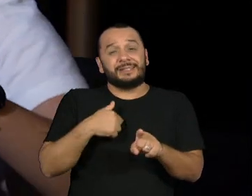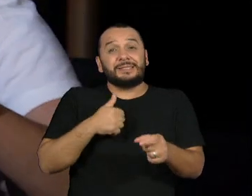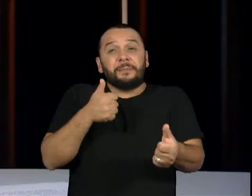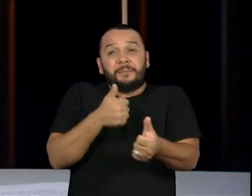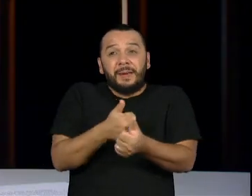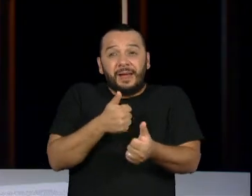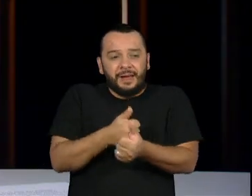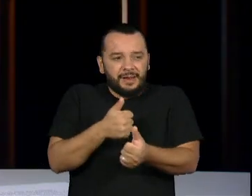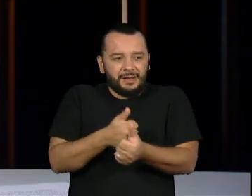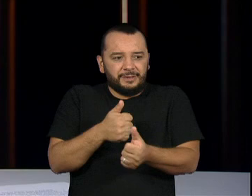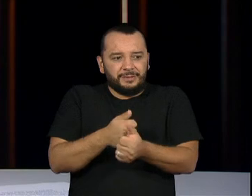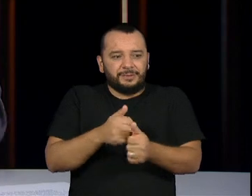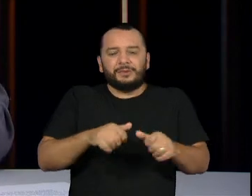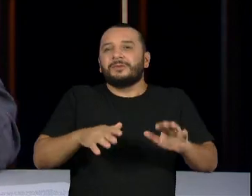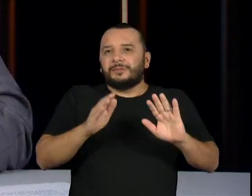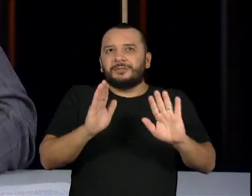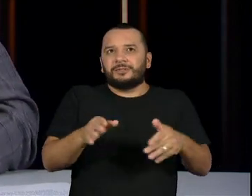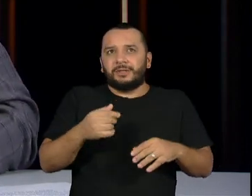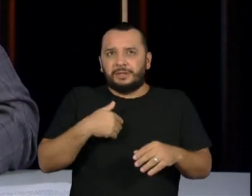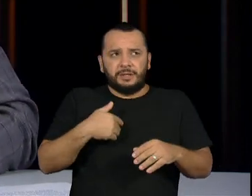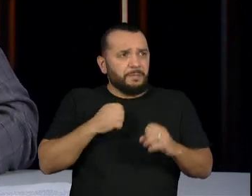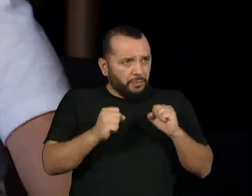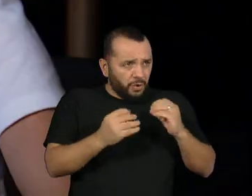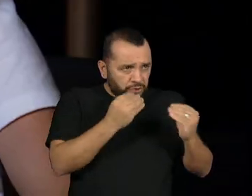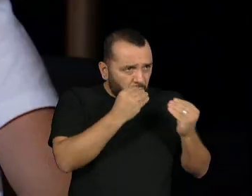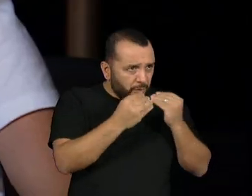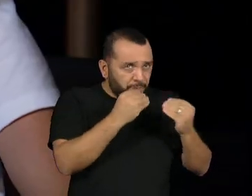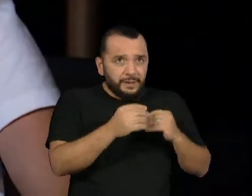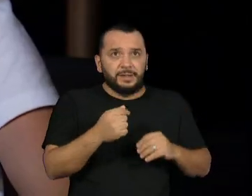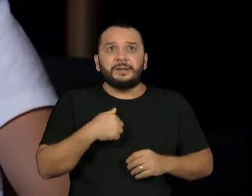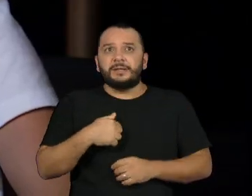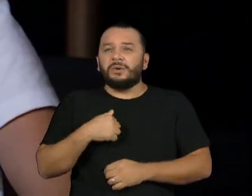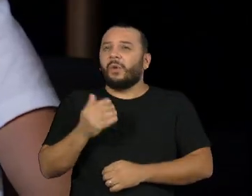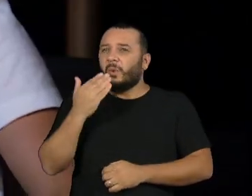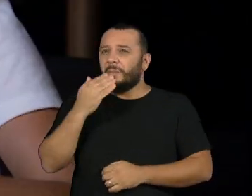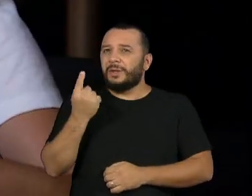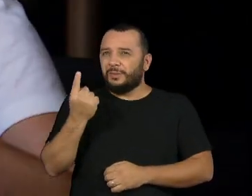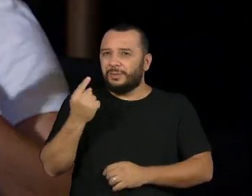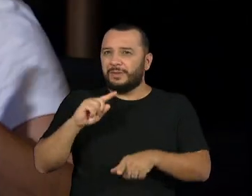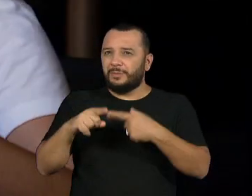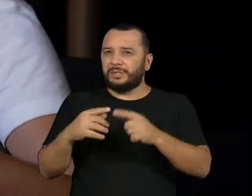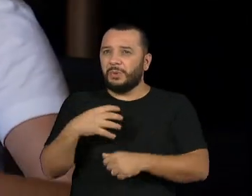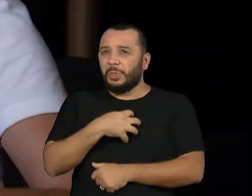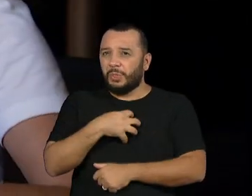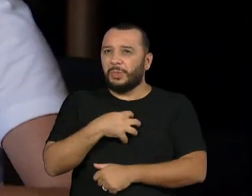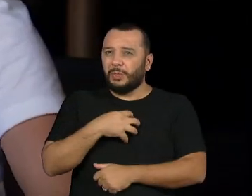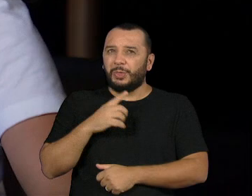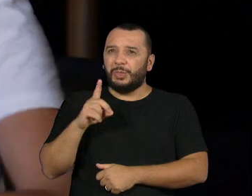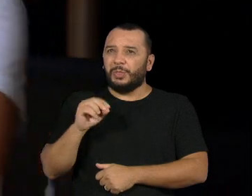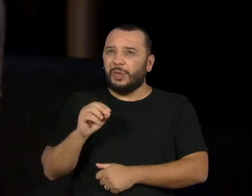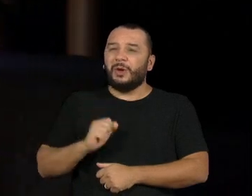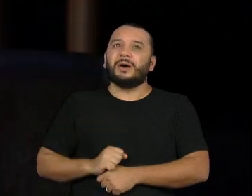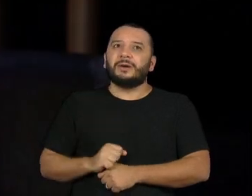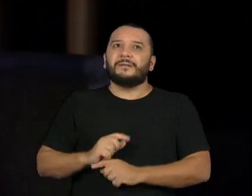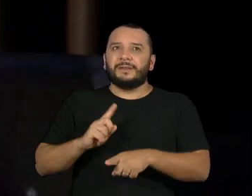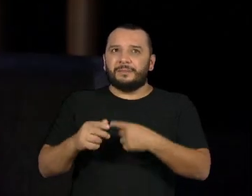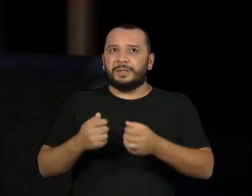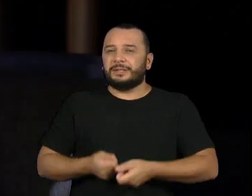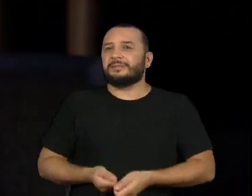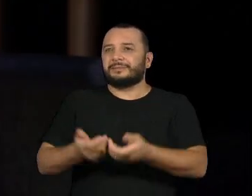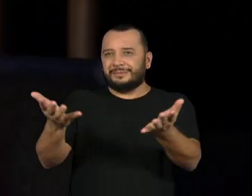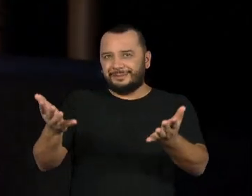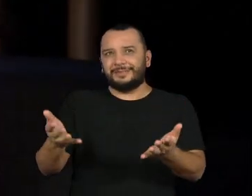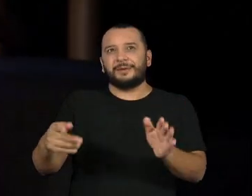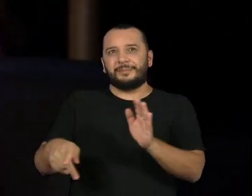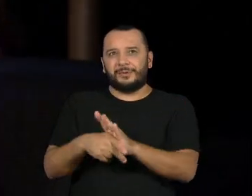São peixes que você pode se alimentar deles? Eu comi um, mas eu fiquei com muita dó. Depois, o segundo eu limpei e eu joguei no mar, porque ele pertencia